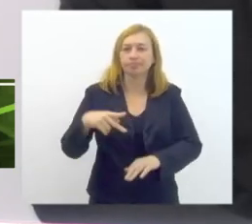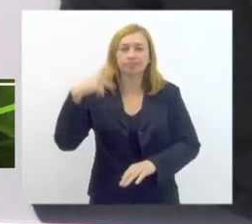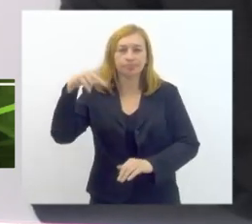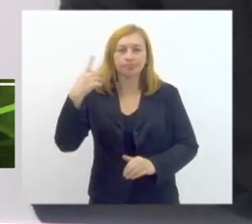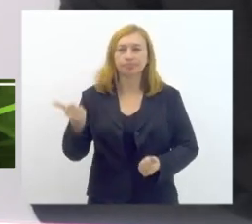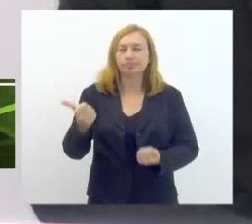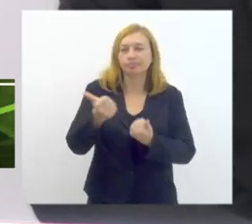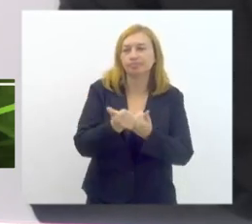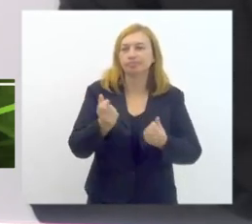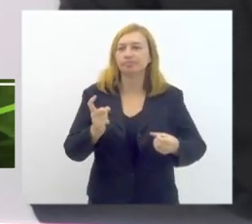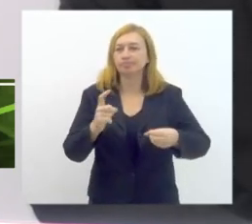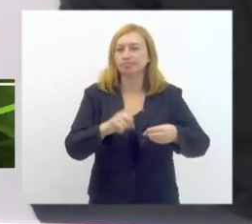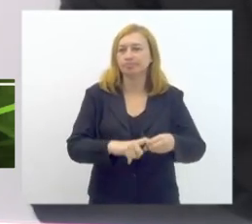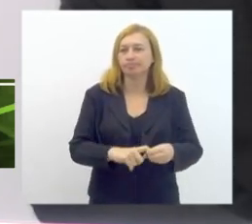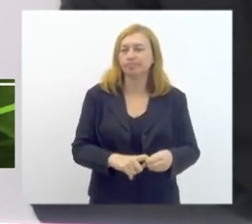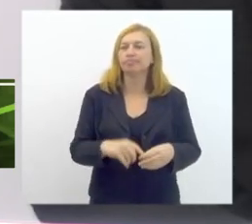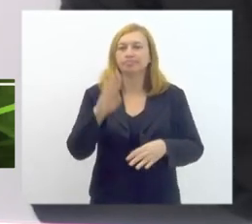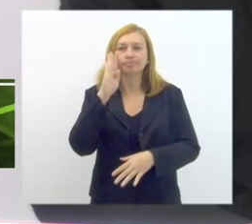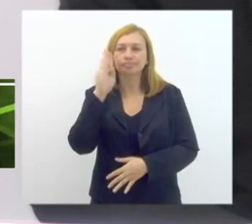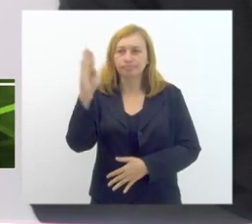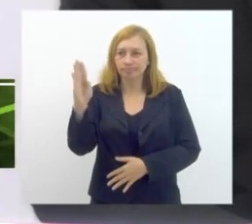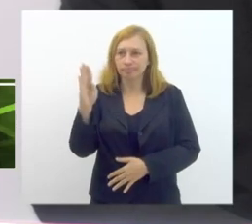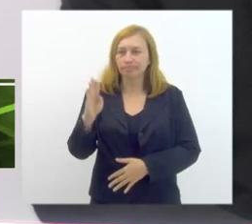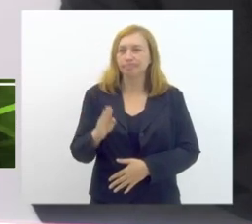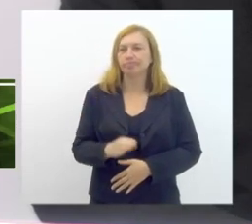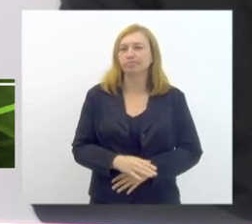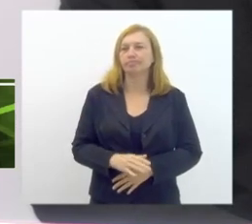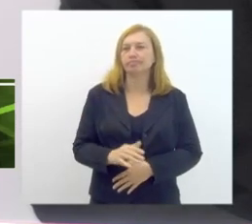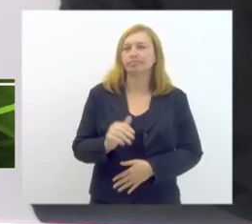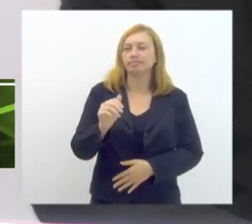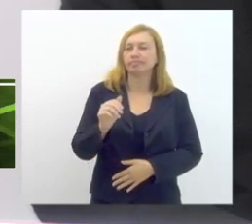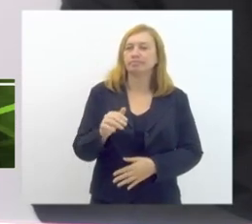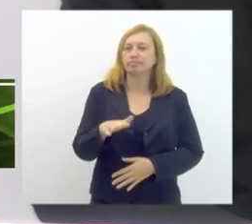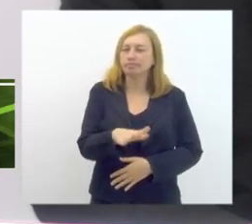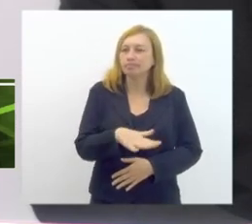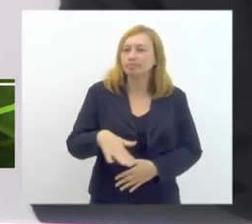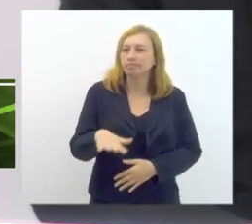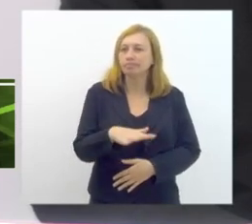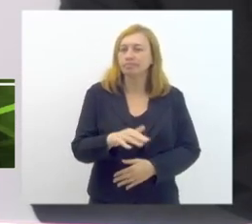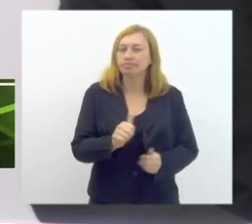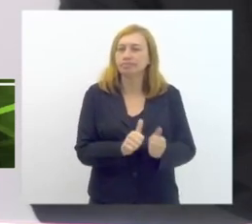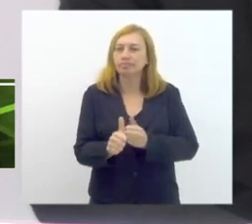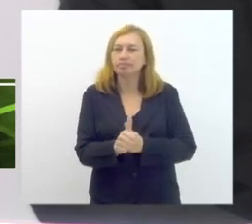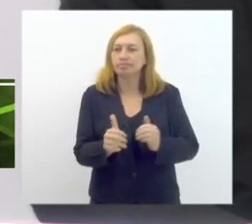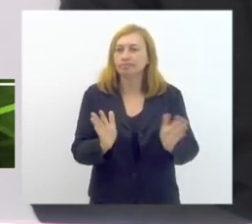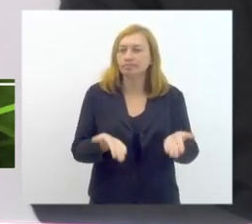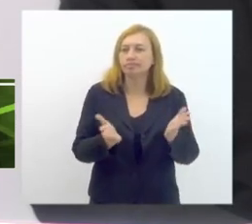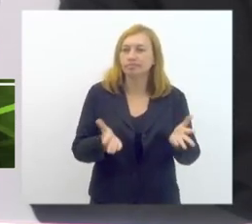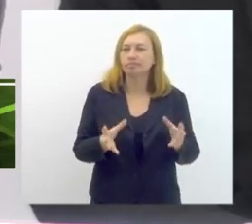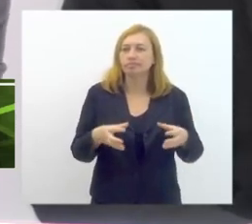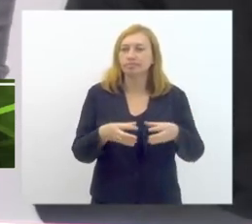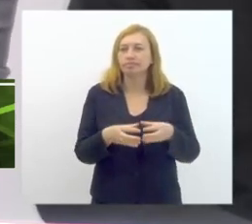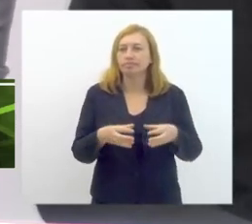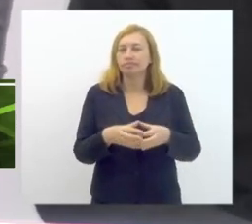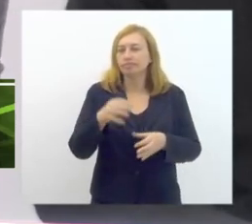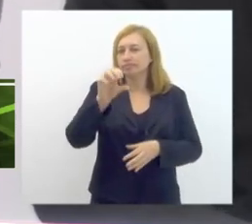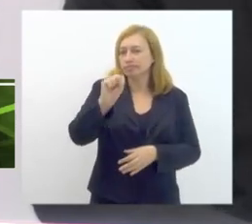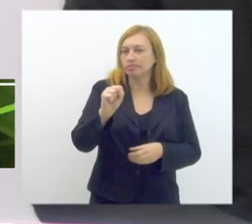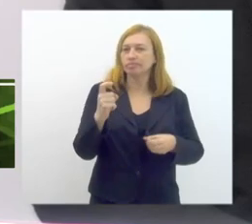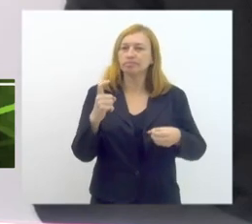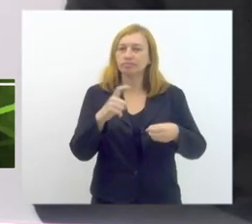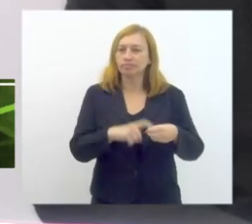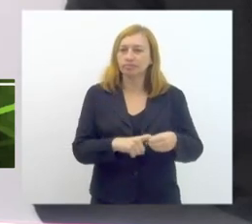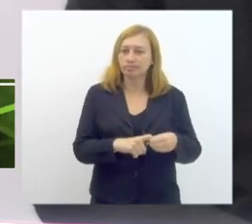aos consórcios, principalmente nas áreas. A frente hoje é composta de 8